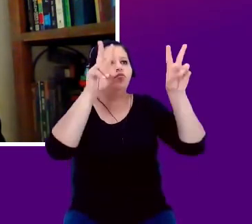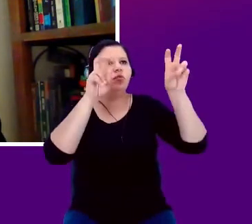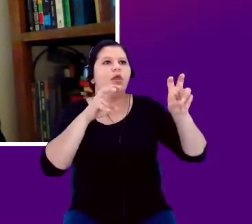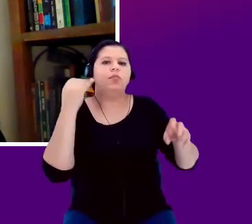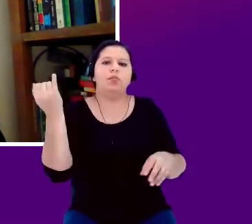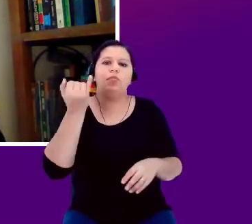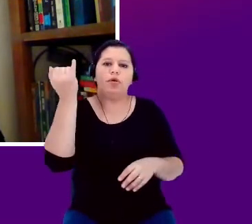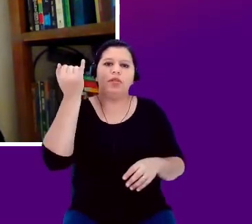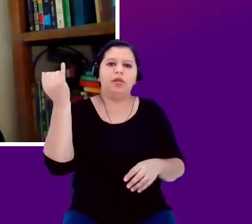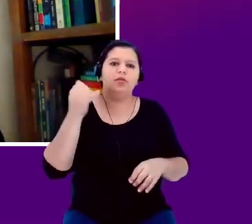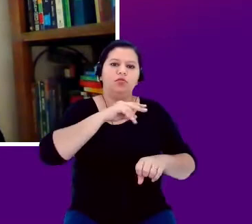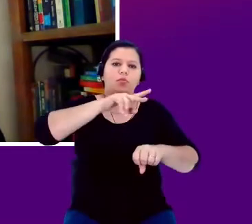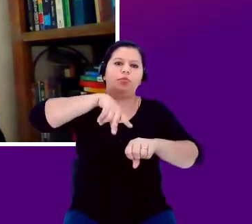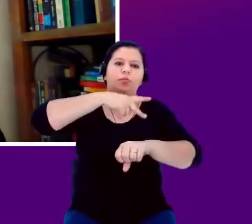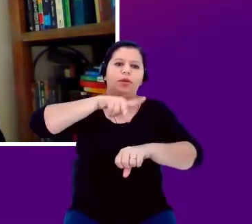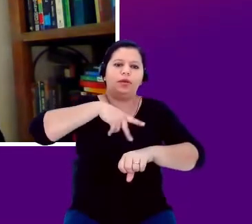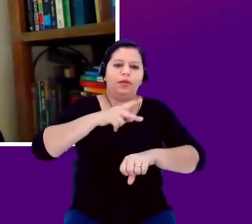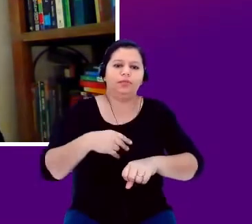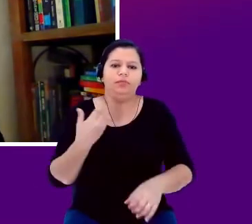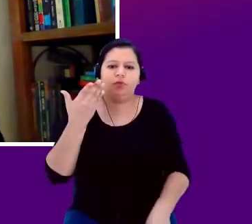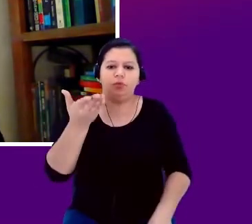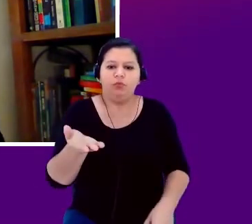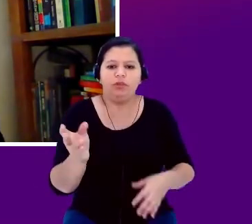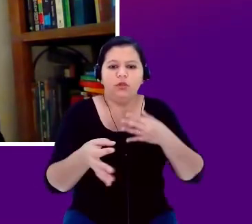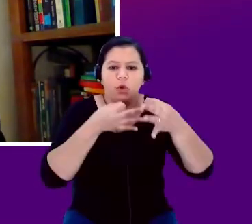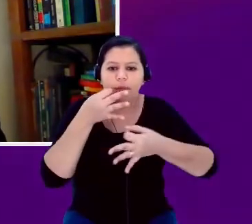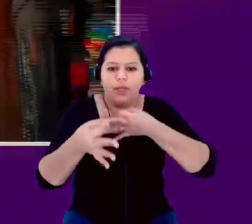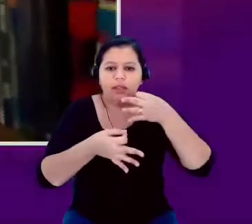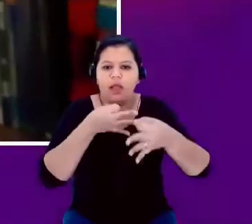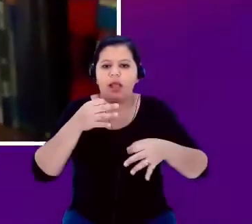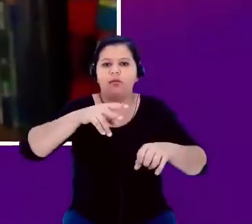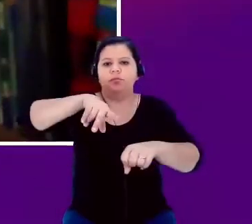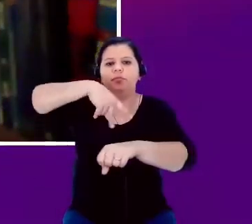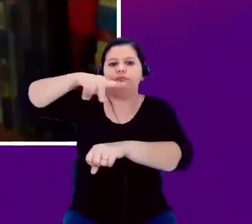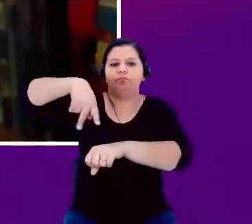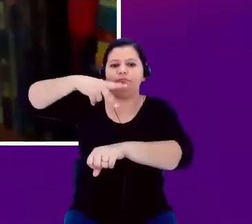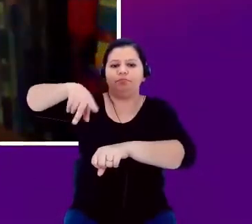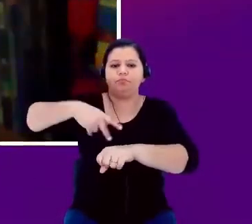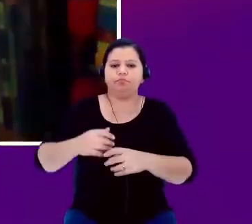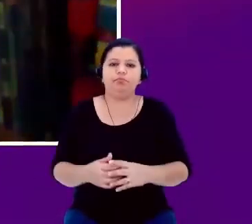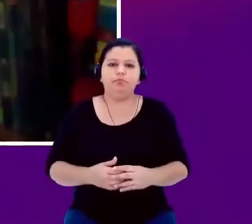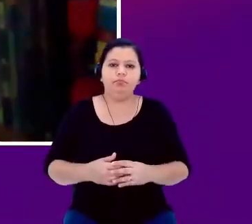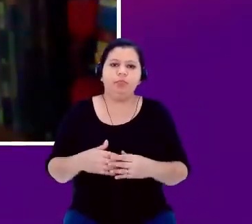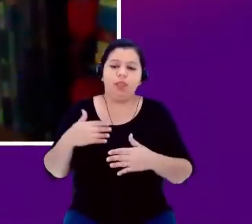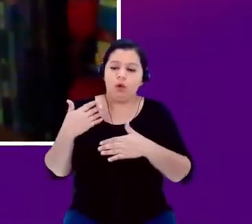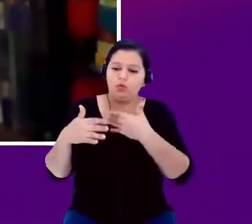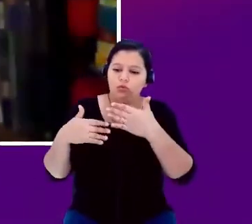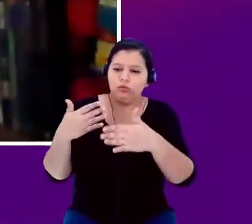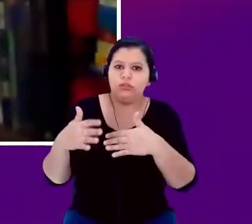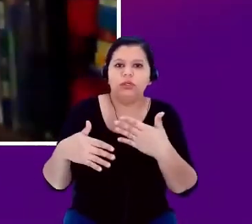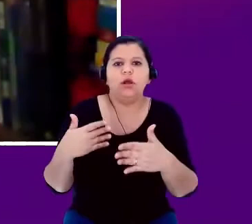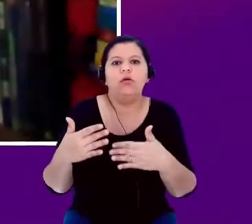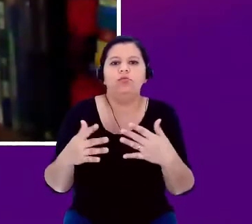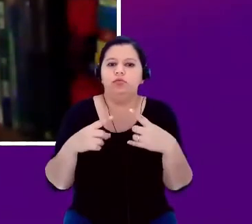país mesmo e, como vocês comentaram, né, para a sociedade, né, na construção, né, do nosso processo